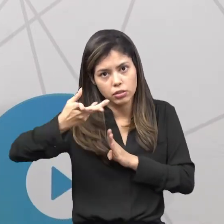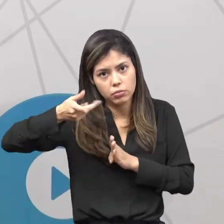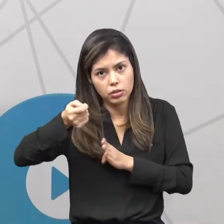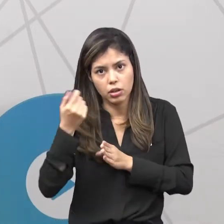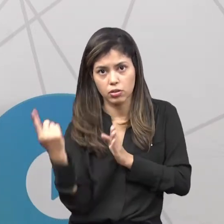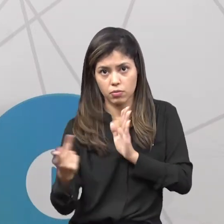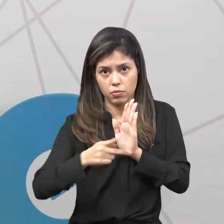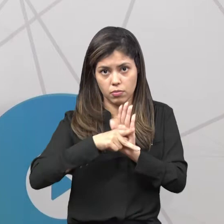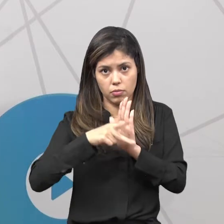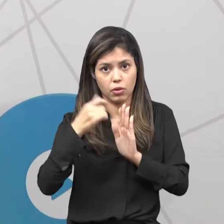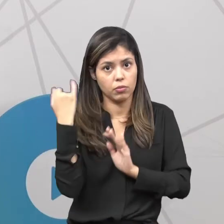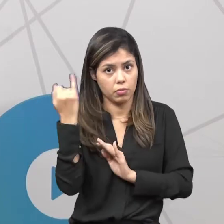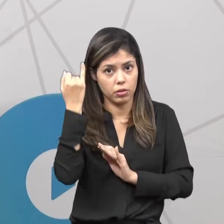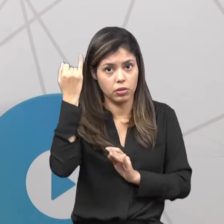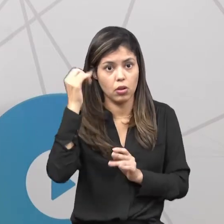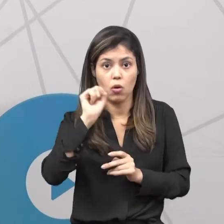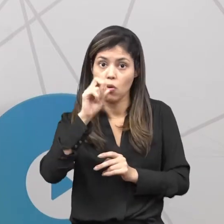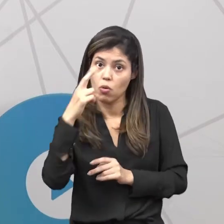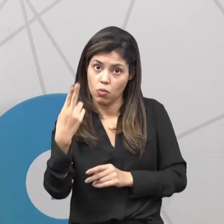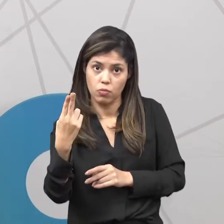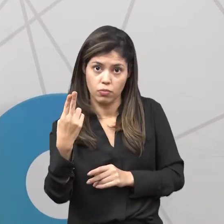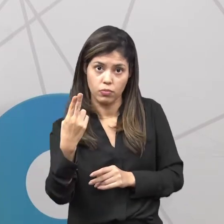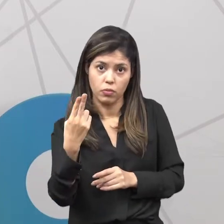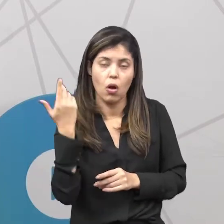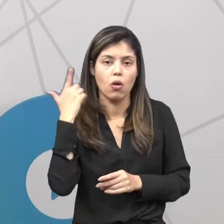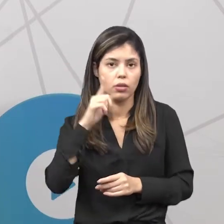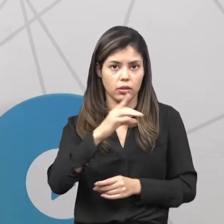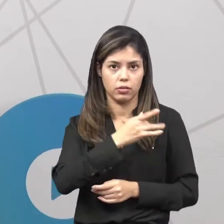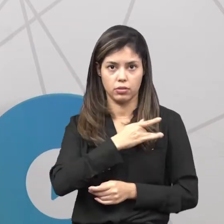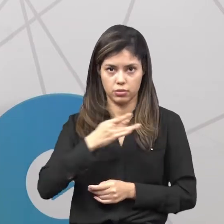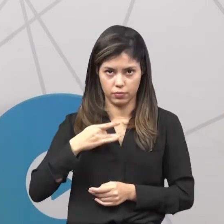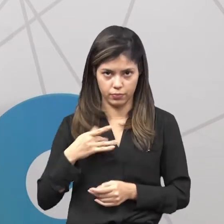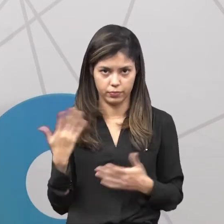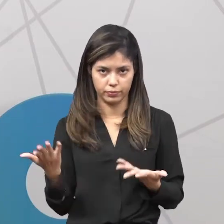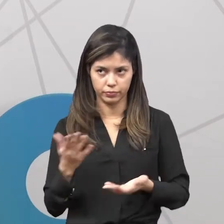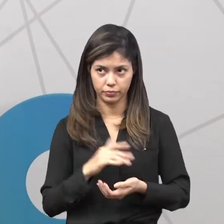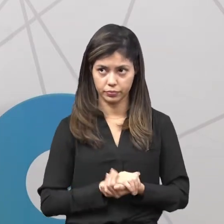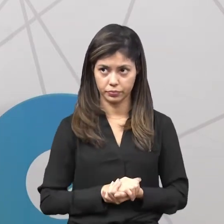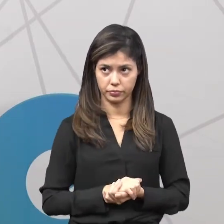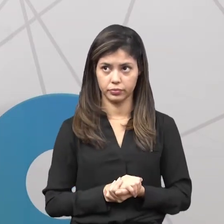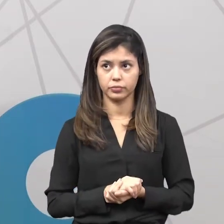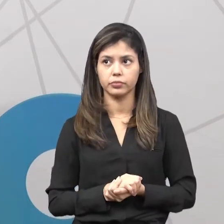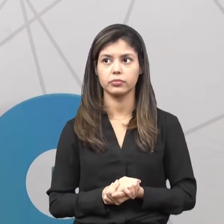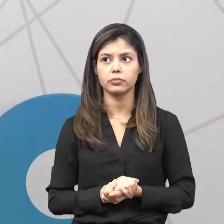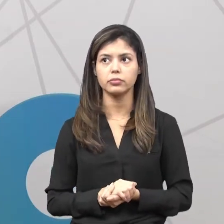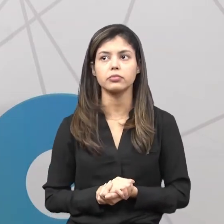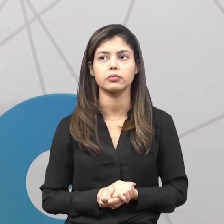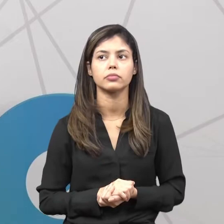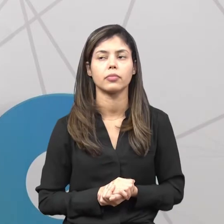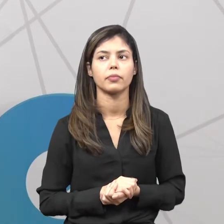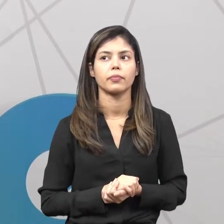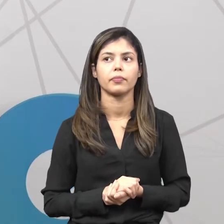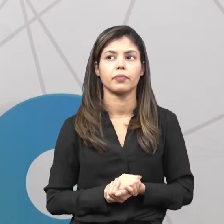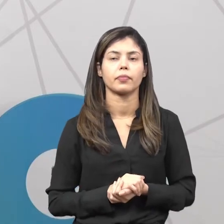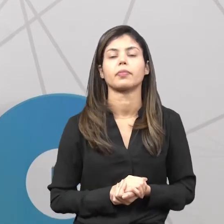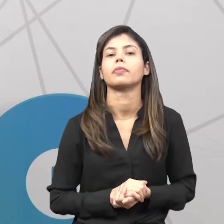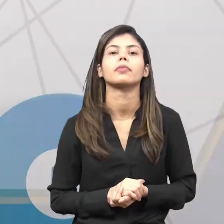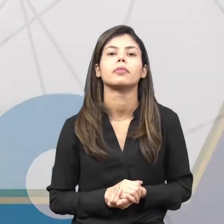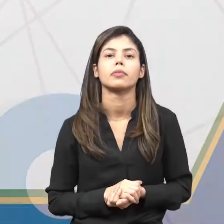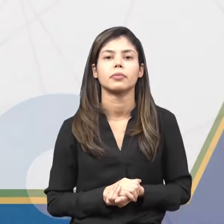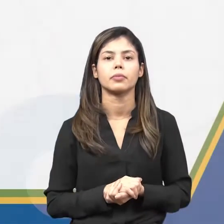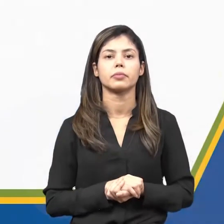específica ou o bem maior, que é o ganho da saúde. Vamos a esses testes, a metodologia de cada